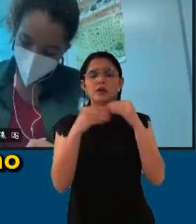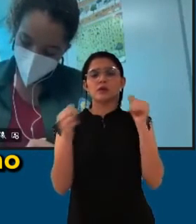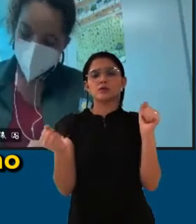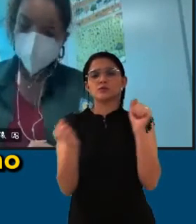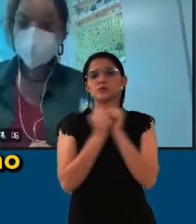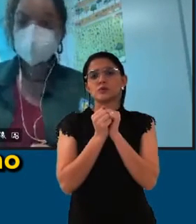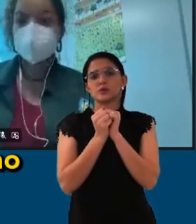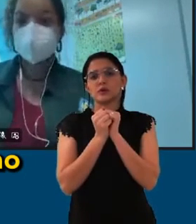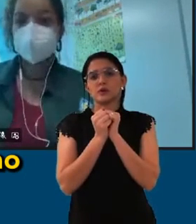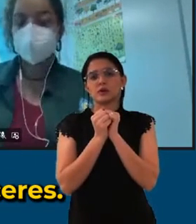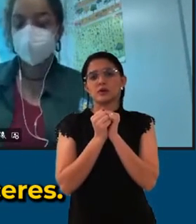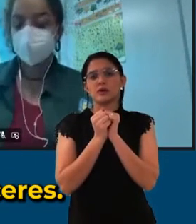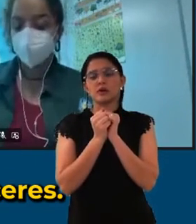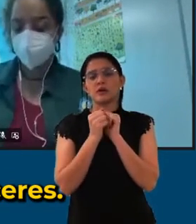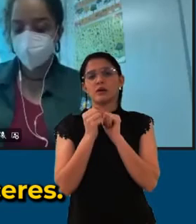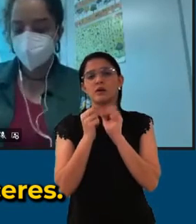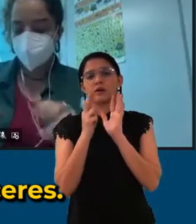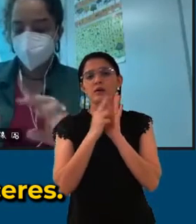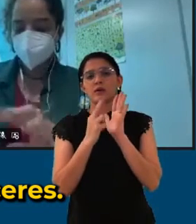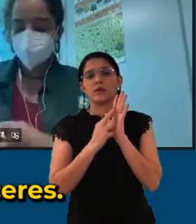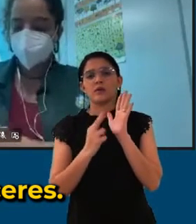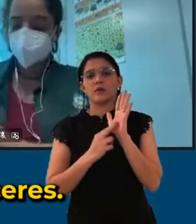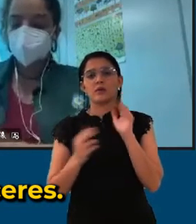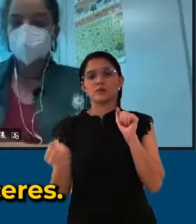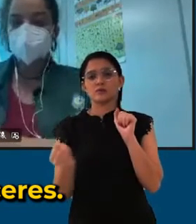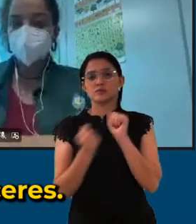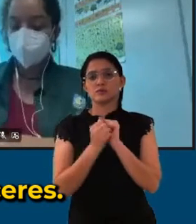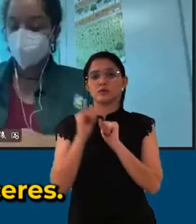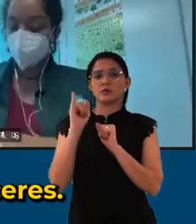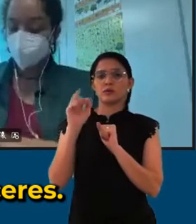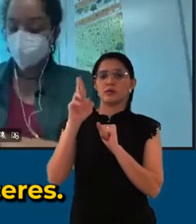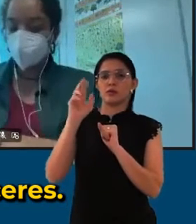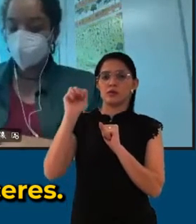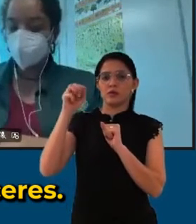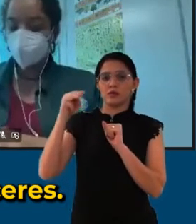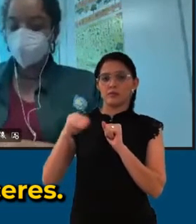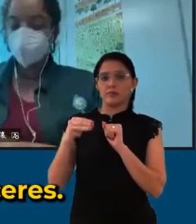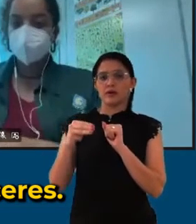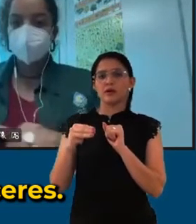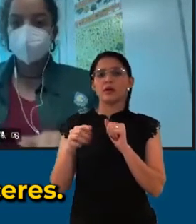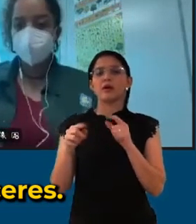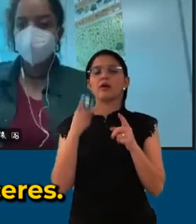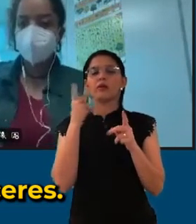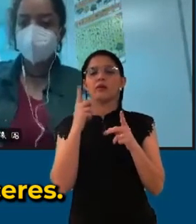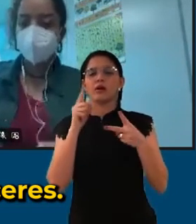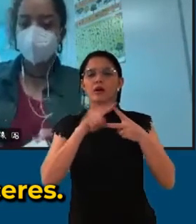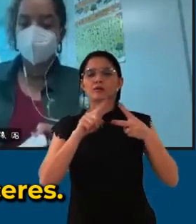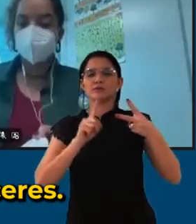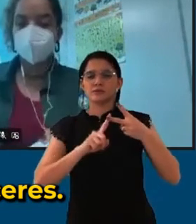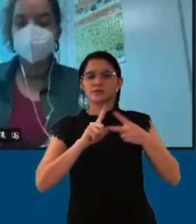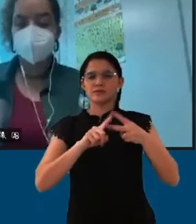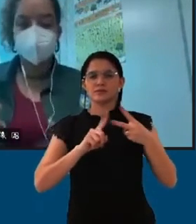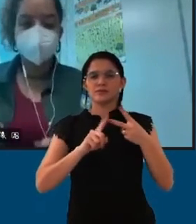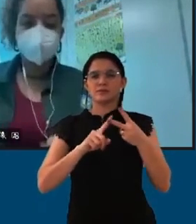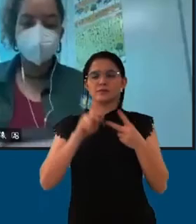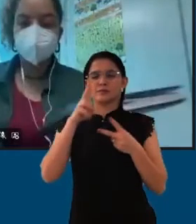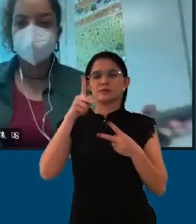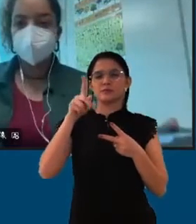requerimento para o IBRAM juntar no feito os pareceres, os 120, os 2 últimos